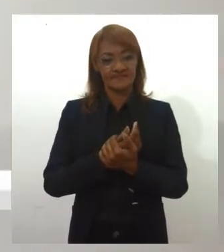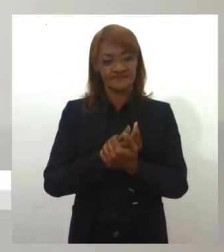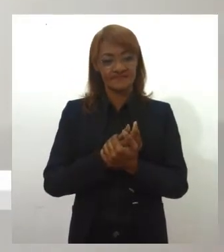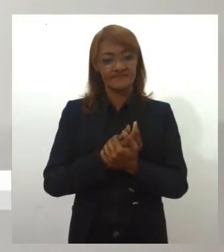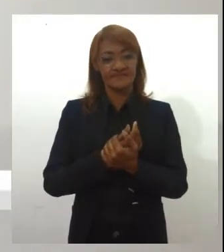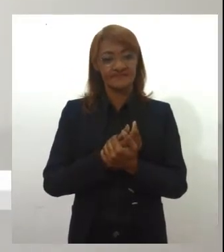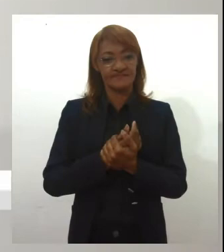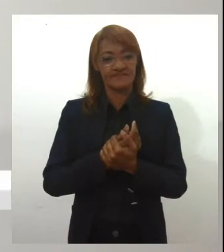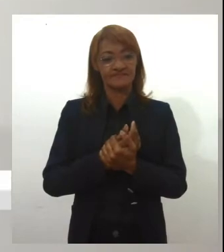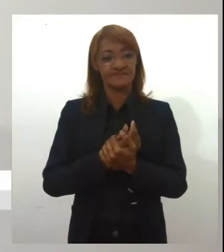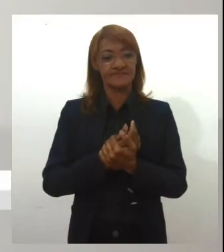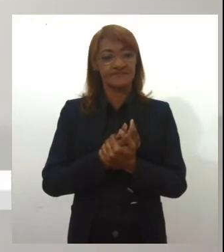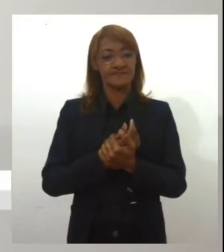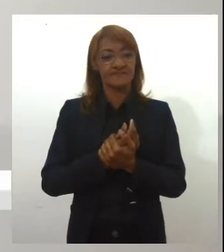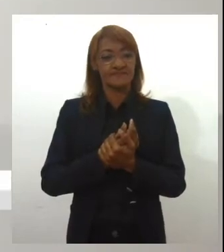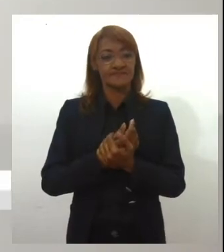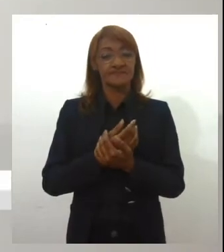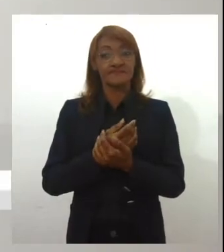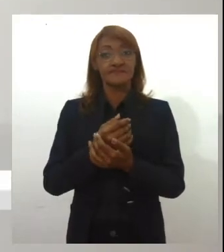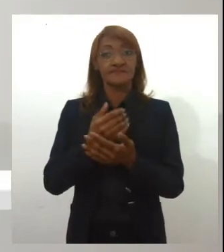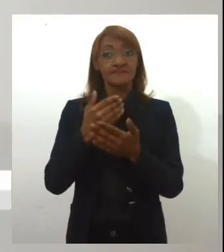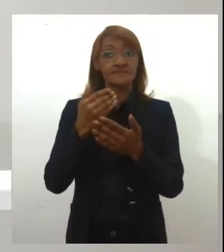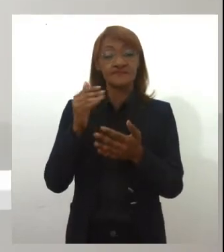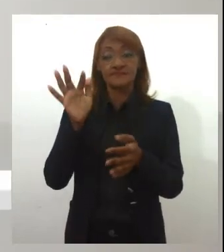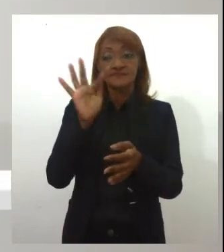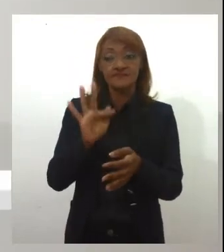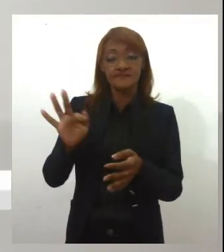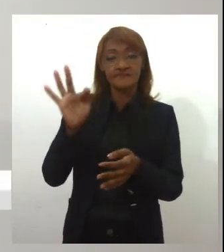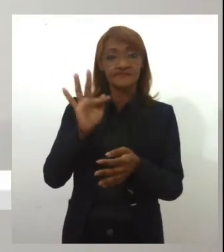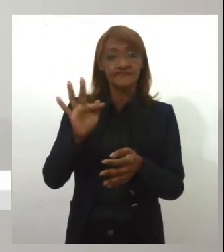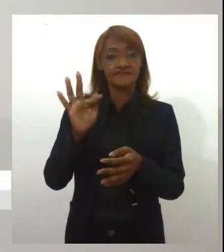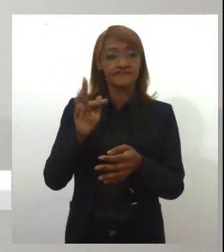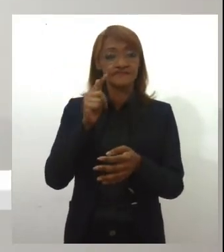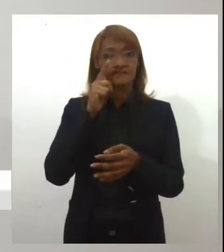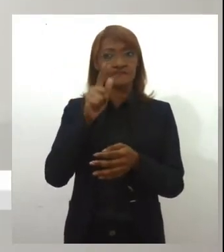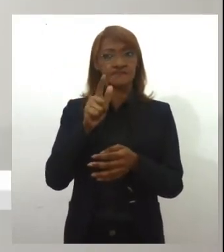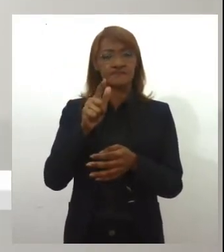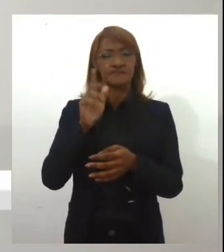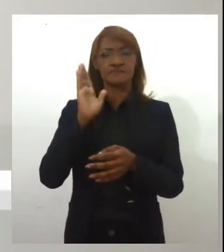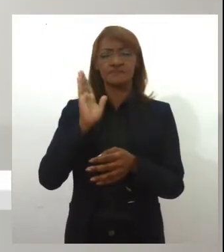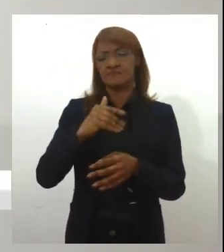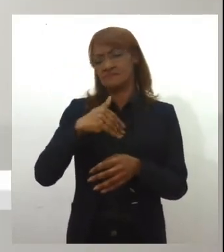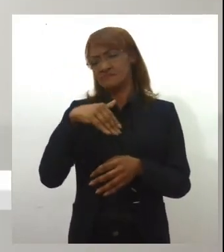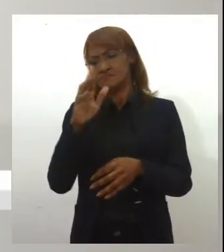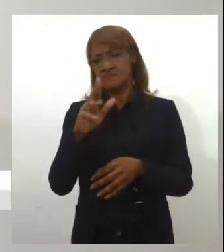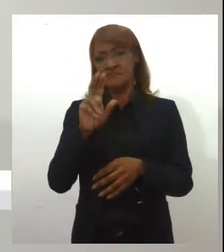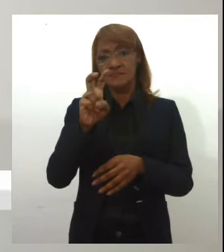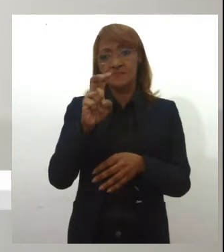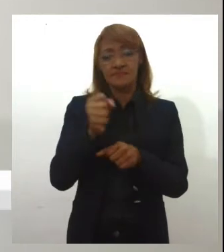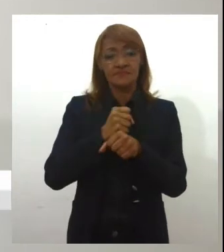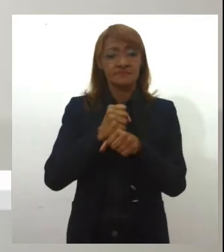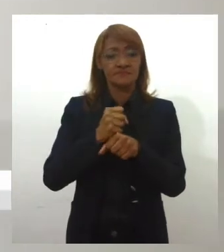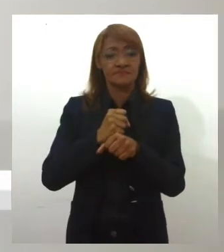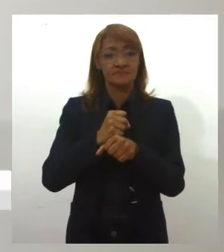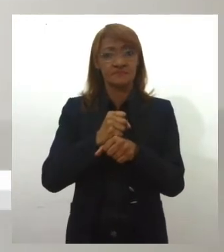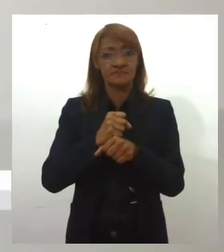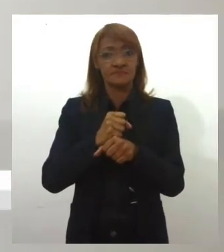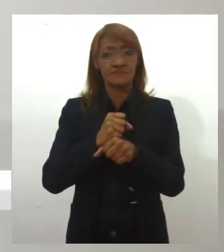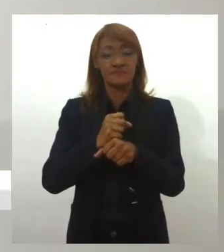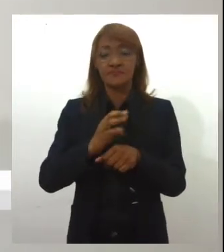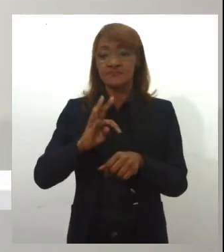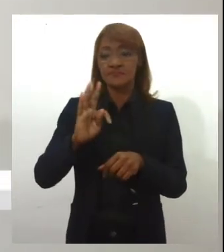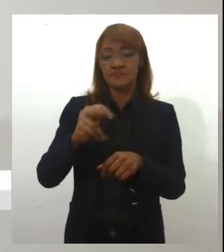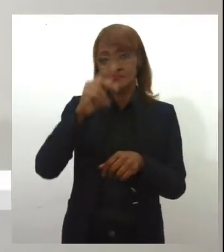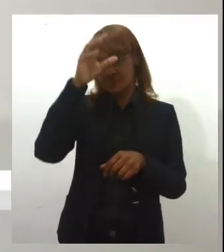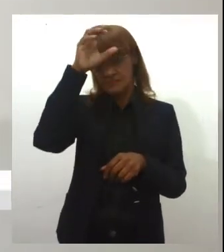eu só fui ter a faculdade bem depois dos 25 anos. Uhum. E tudo que eu aprendi até lá, que hoje